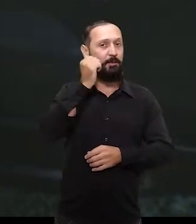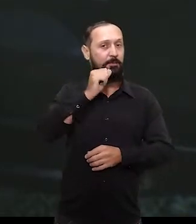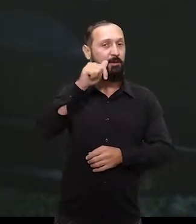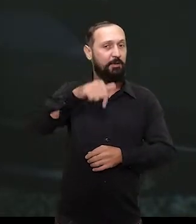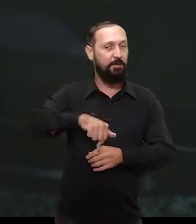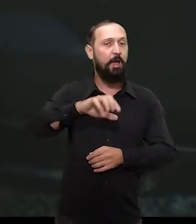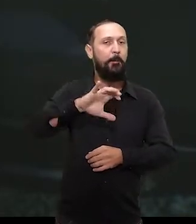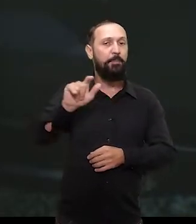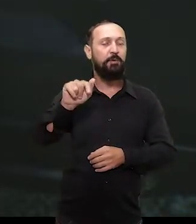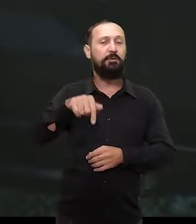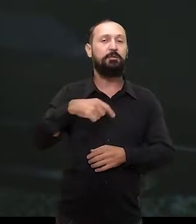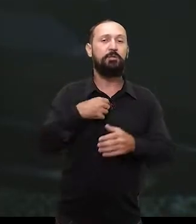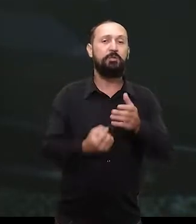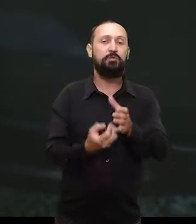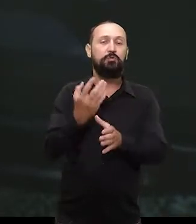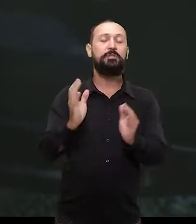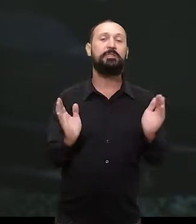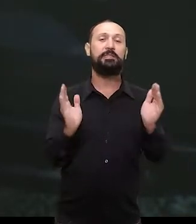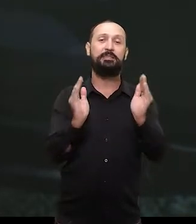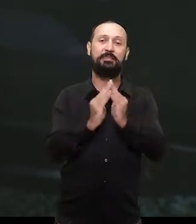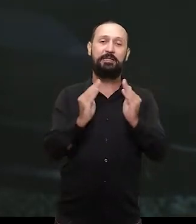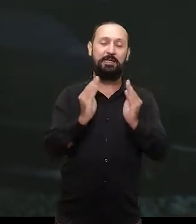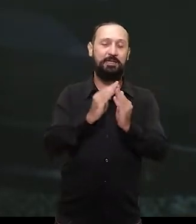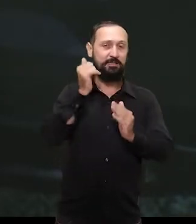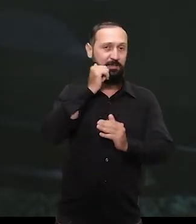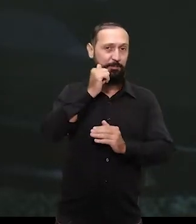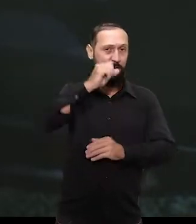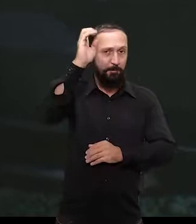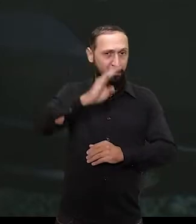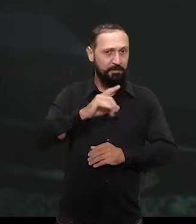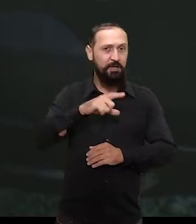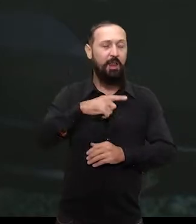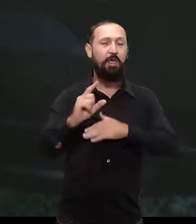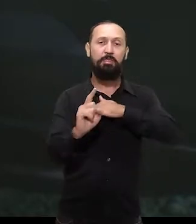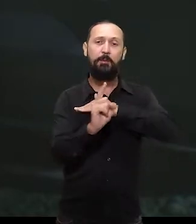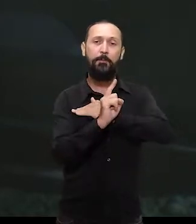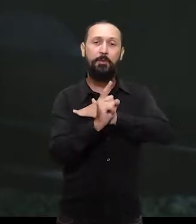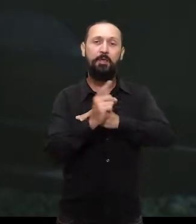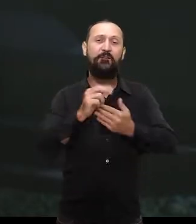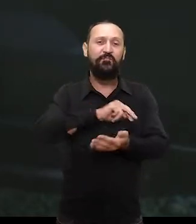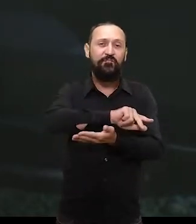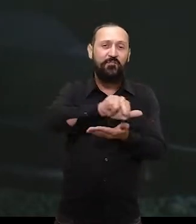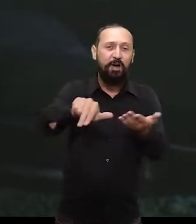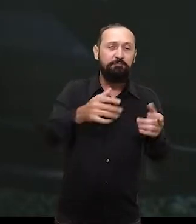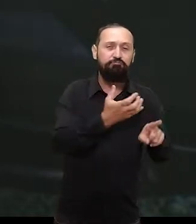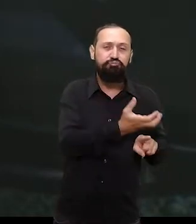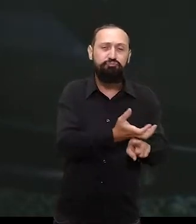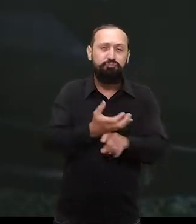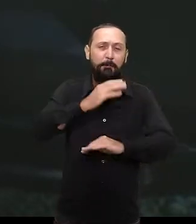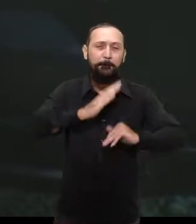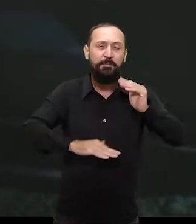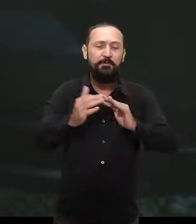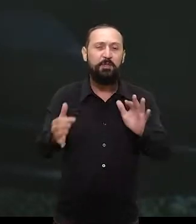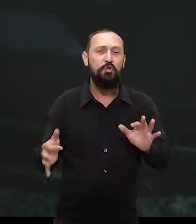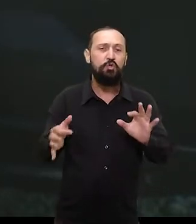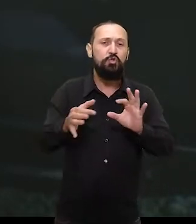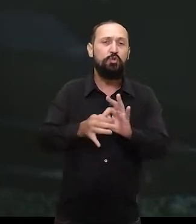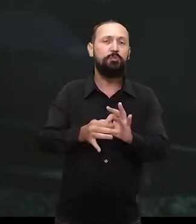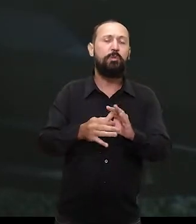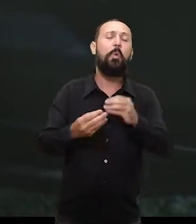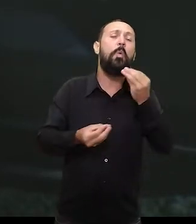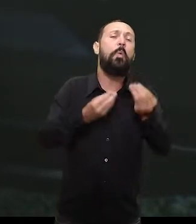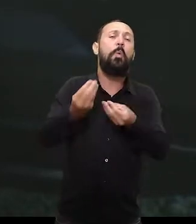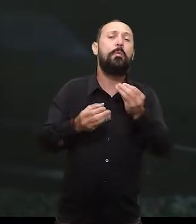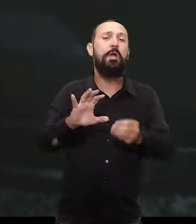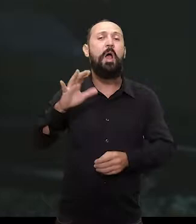de Campo Grande funciona na casa da mulher brasileira lá mulher recebe o atendimento multidisciplinar e integrado né